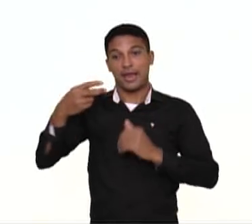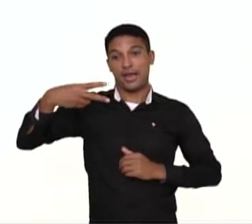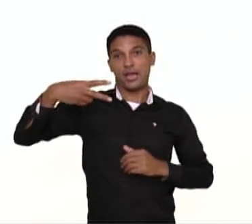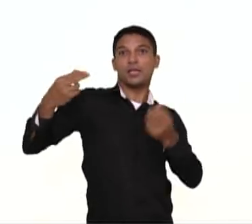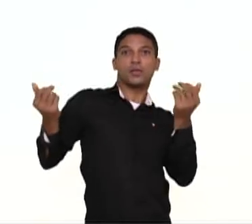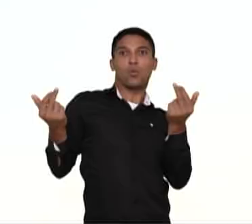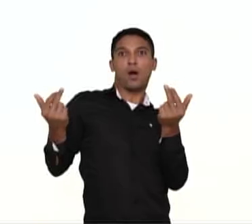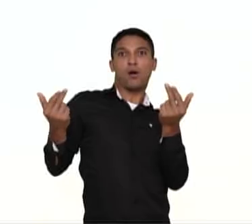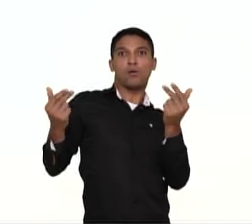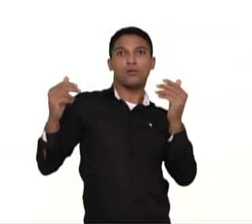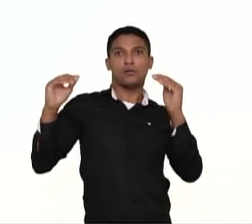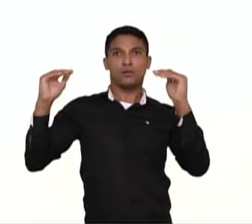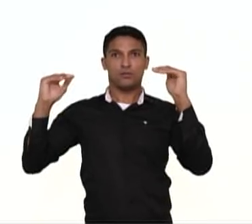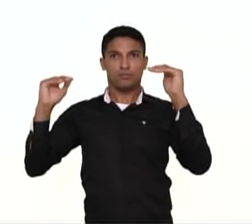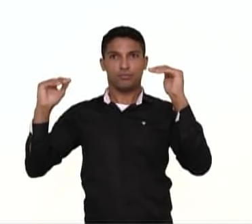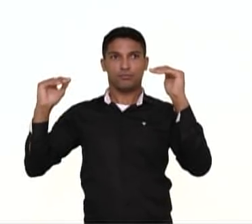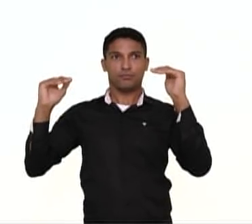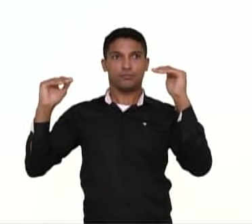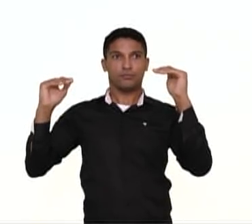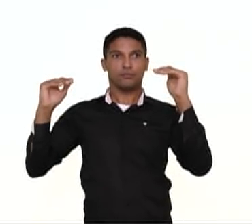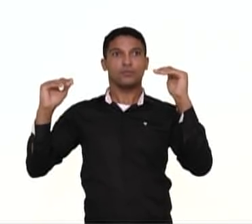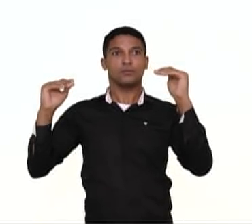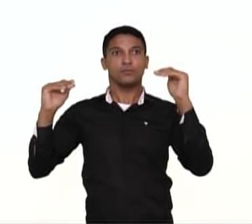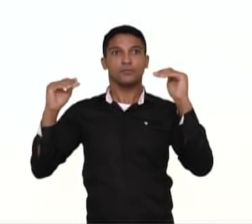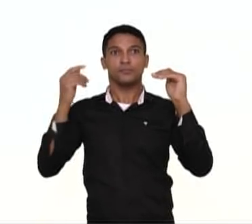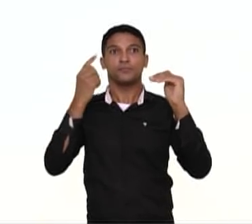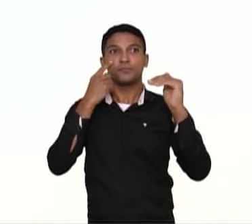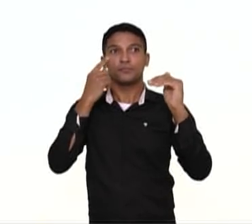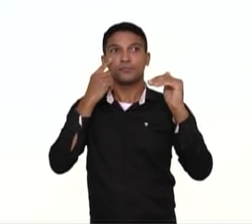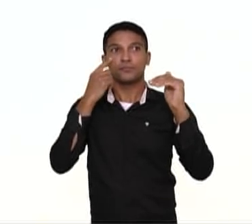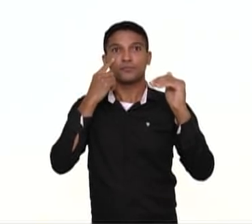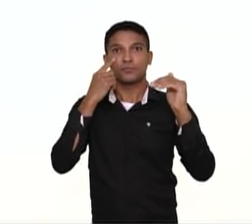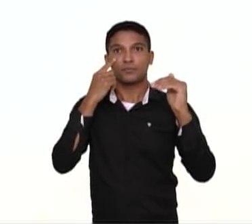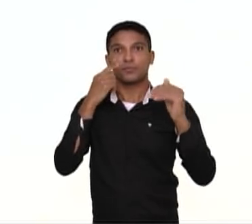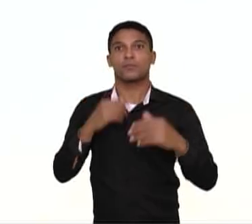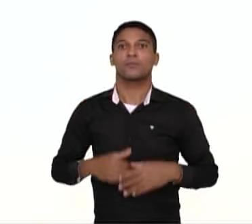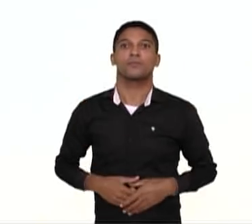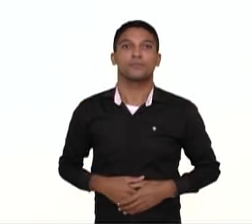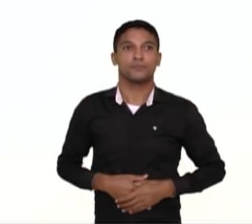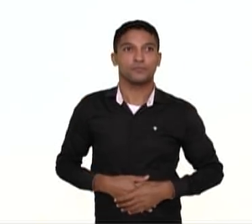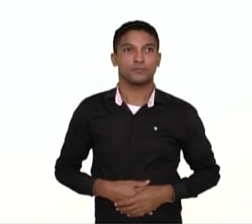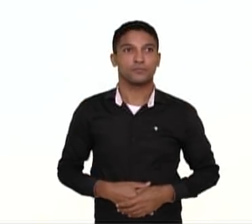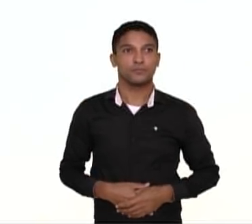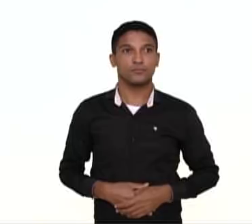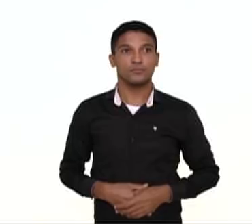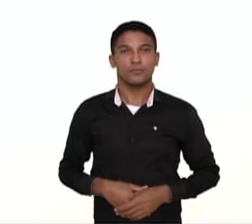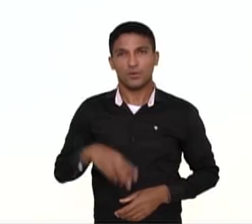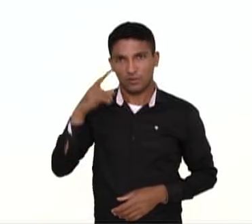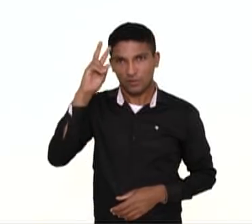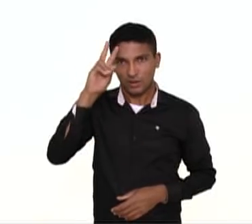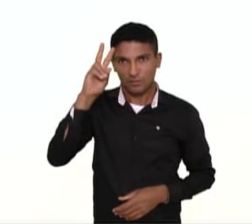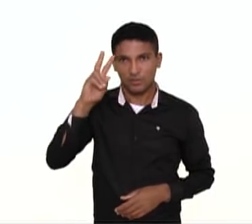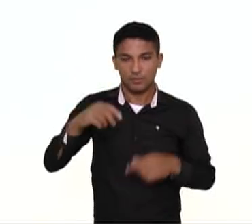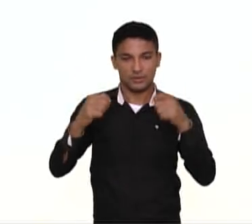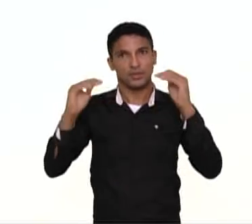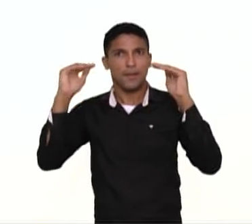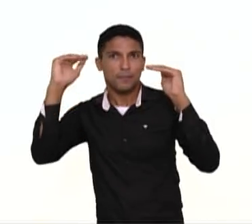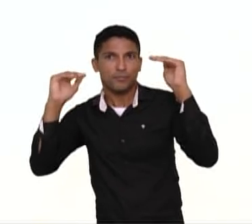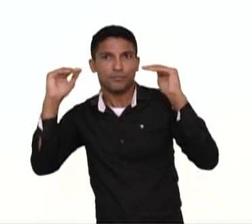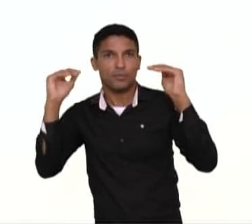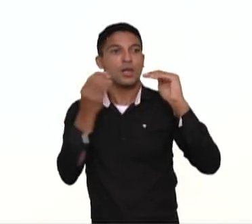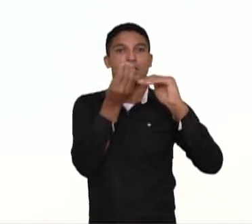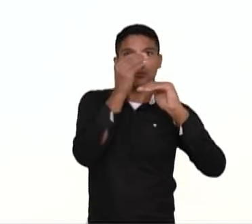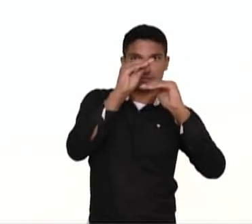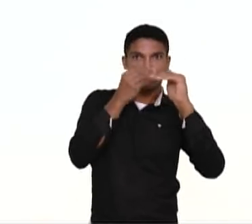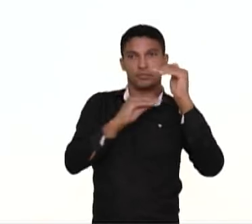as medidas desses segmentos, consideradas numa mesma unidade. Então, lembra que eu tenho que trabalhar com a mesma